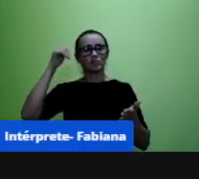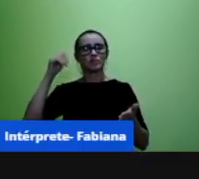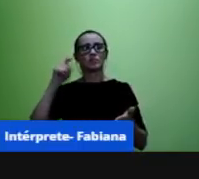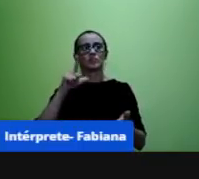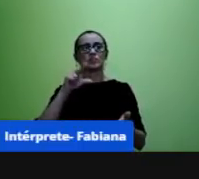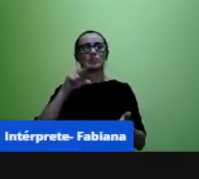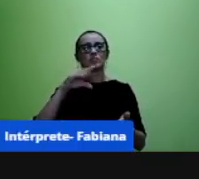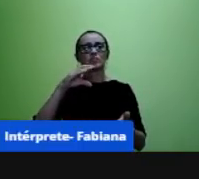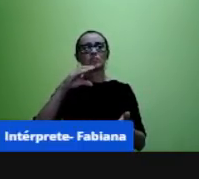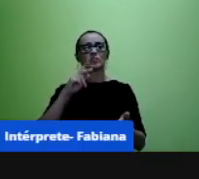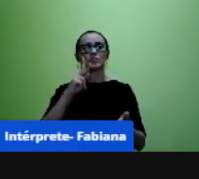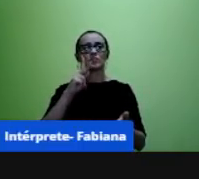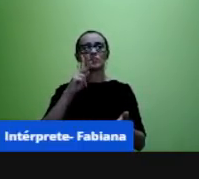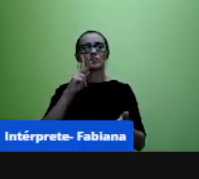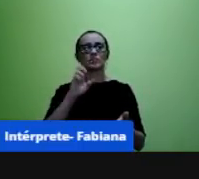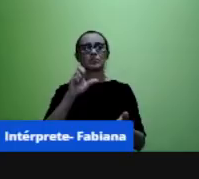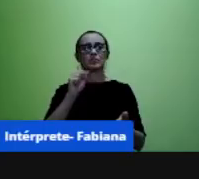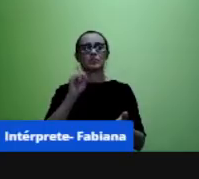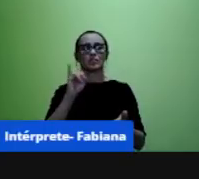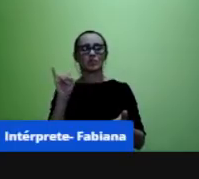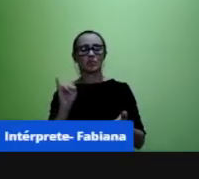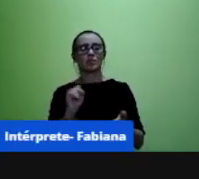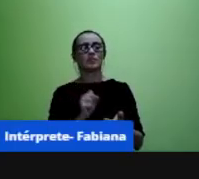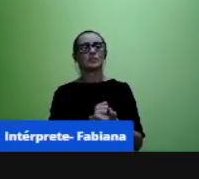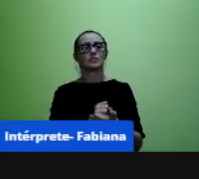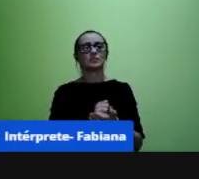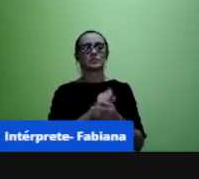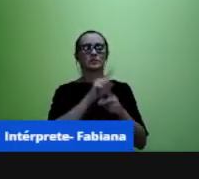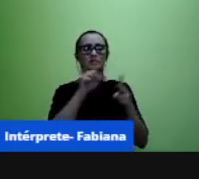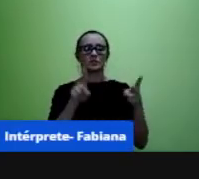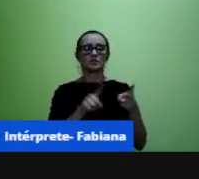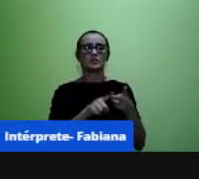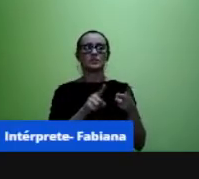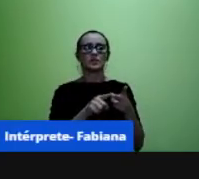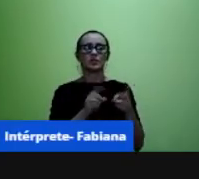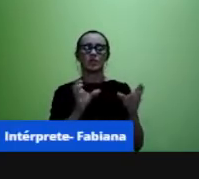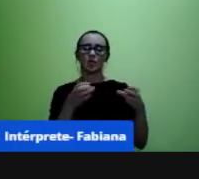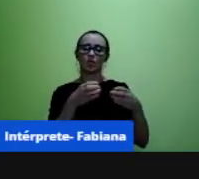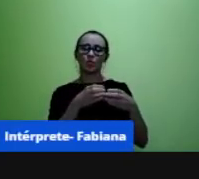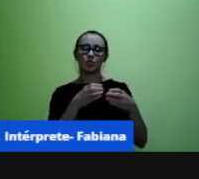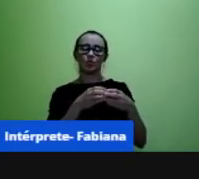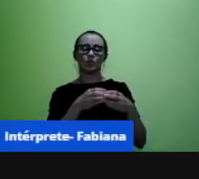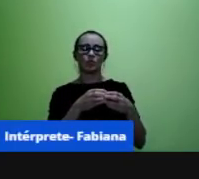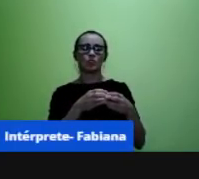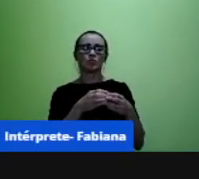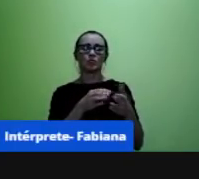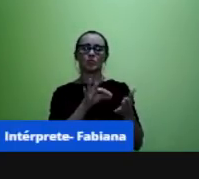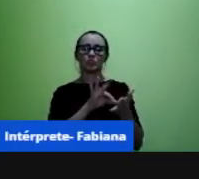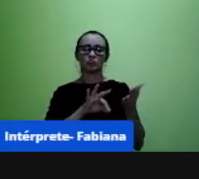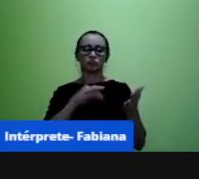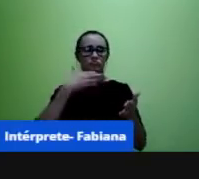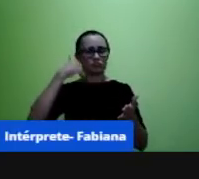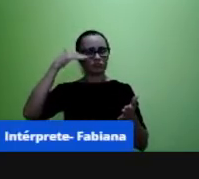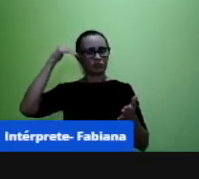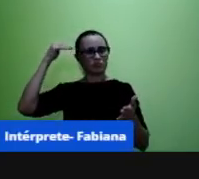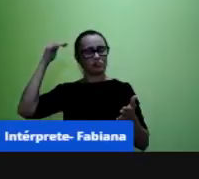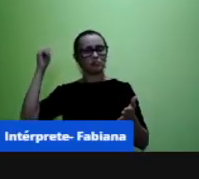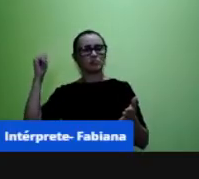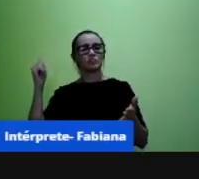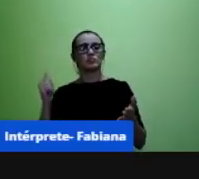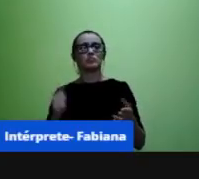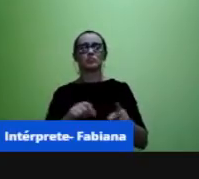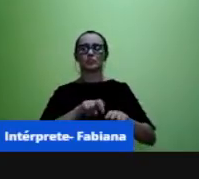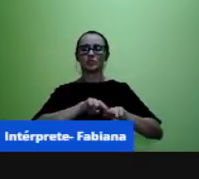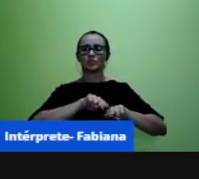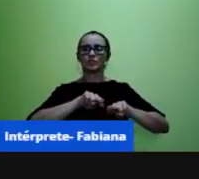de autores. Você pode também procurar outros teóricos da educação física, como o Lino Castellano,